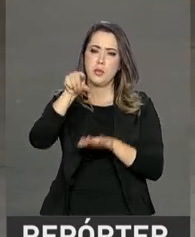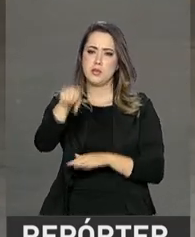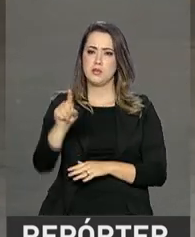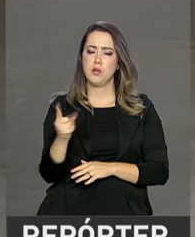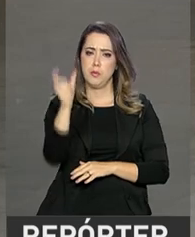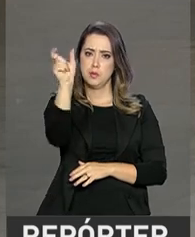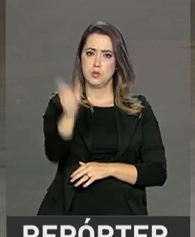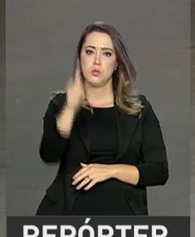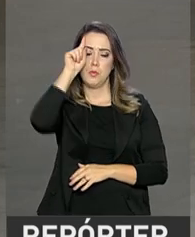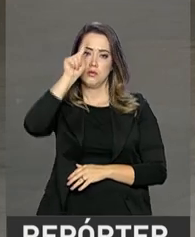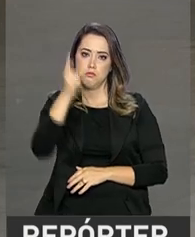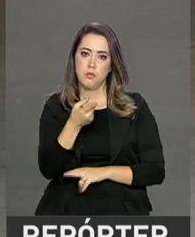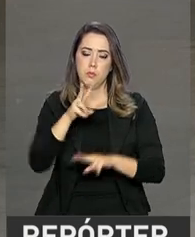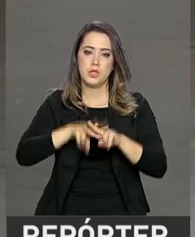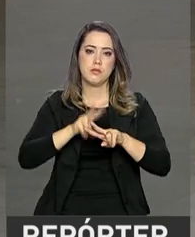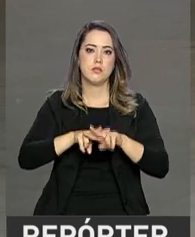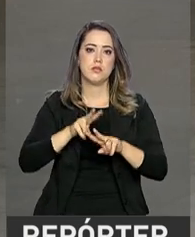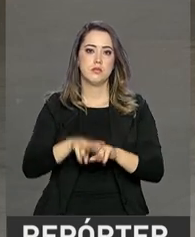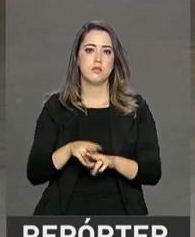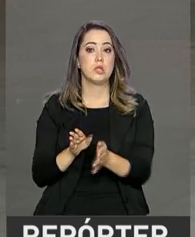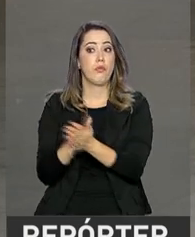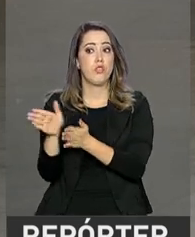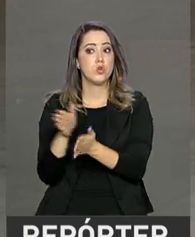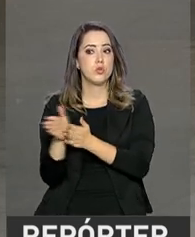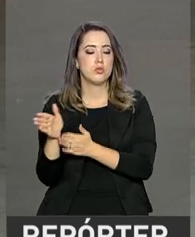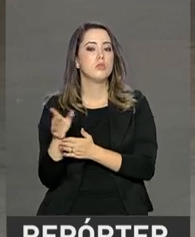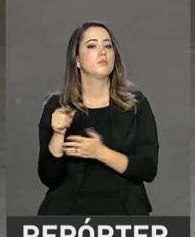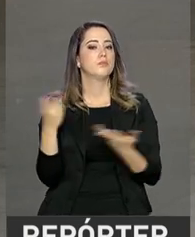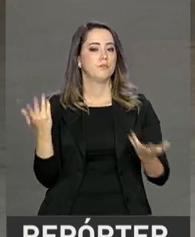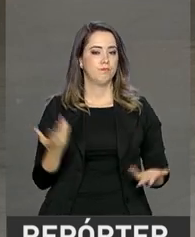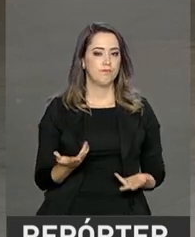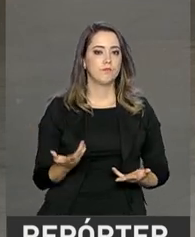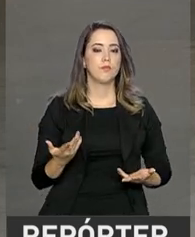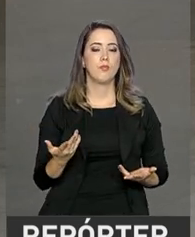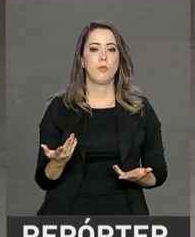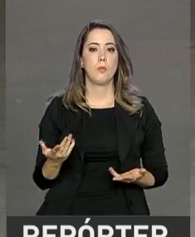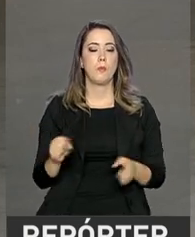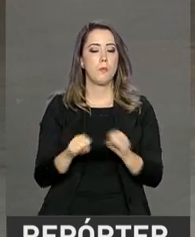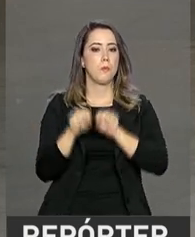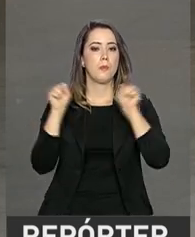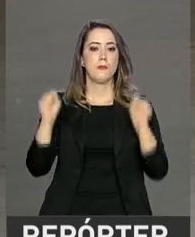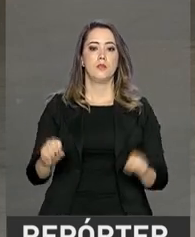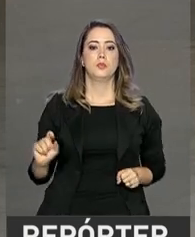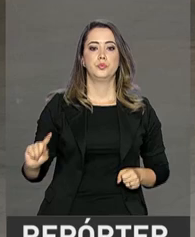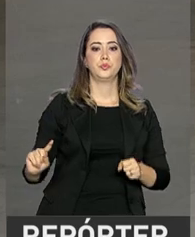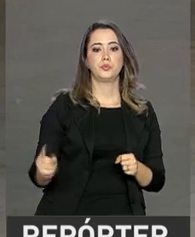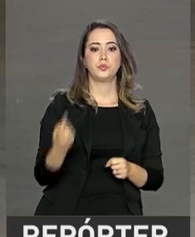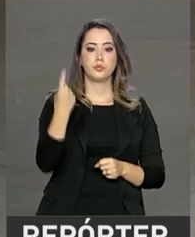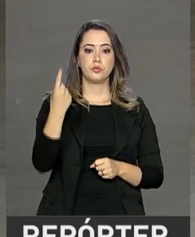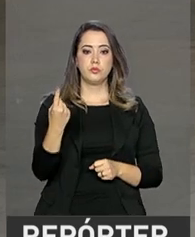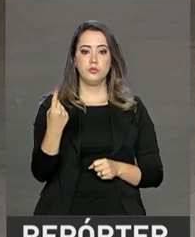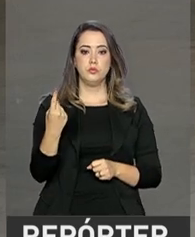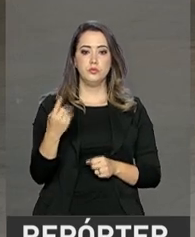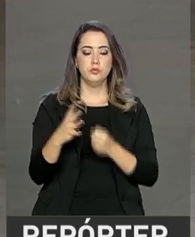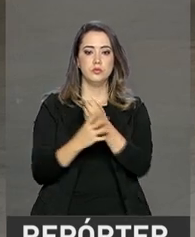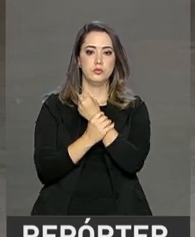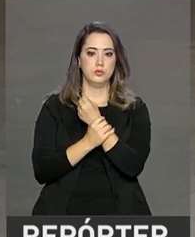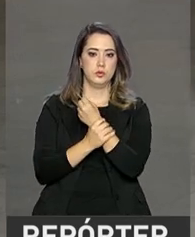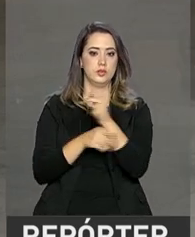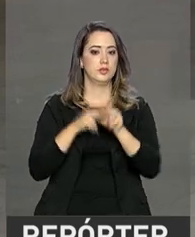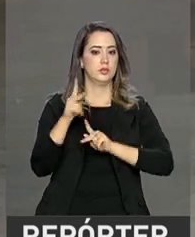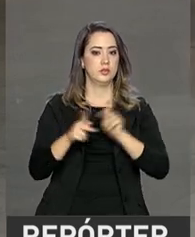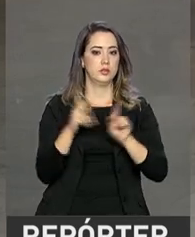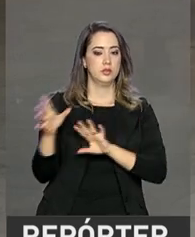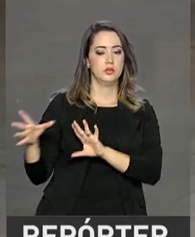desse mandado de prisão expedido contra o sujeito. O Sistema Único de Segurança Pública vai ser coordenado